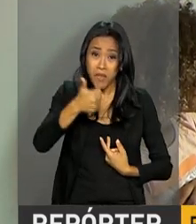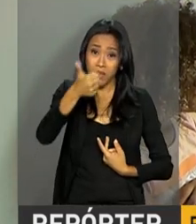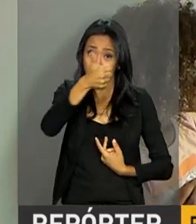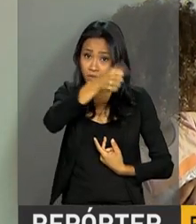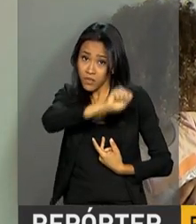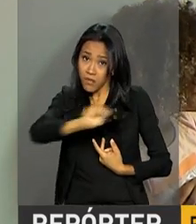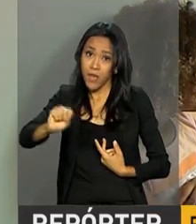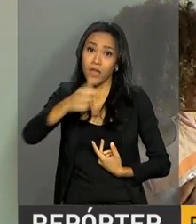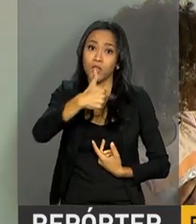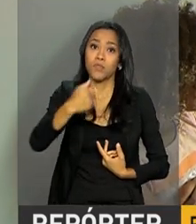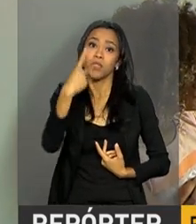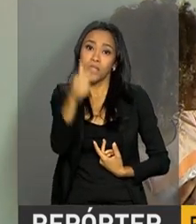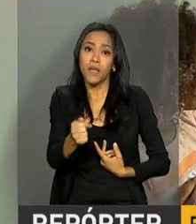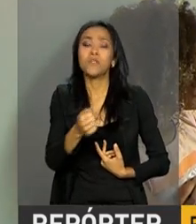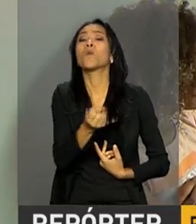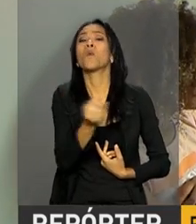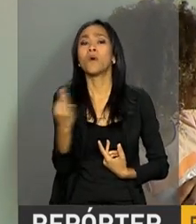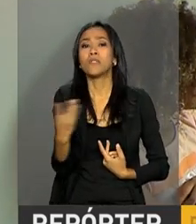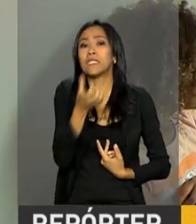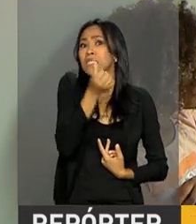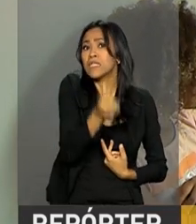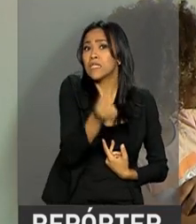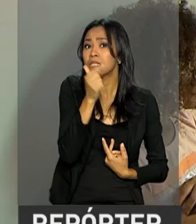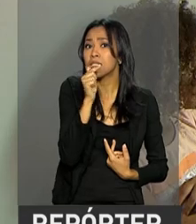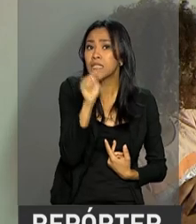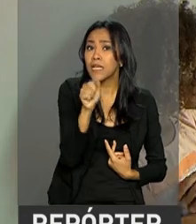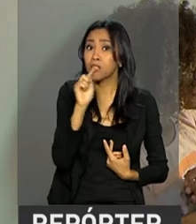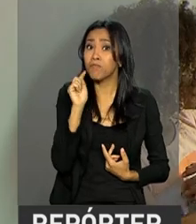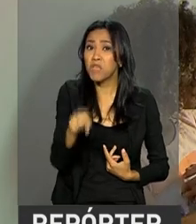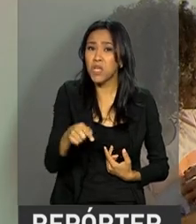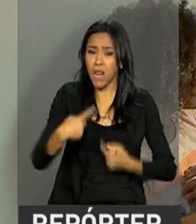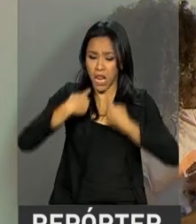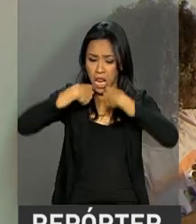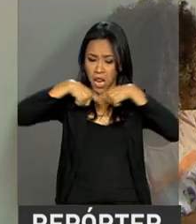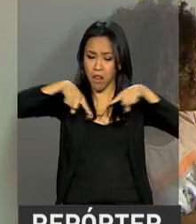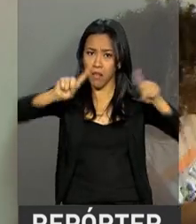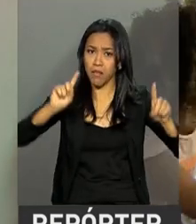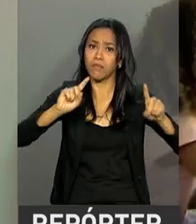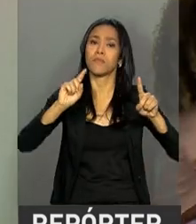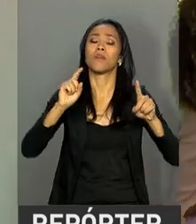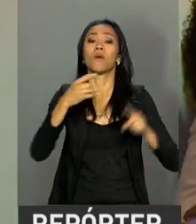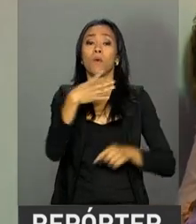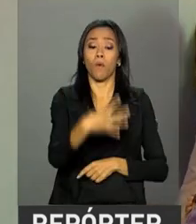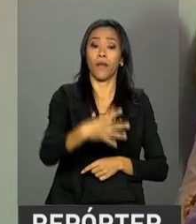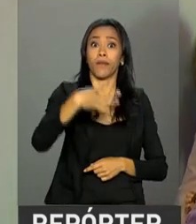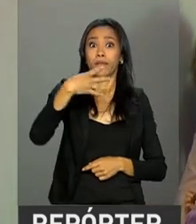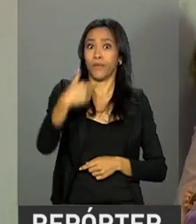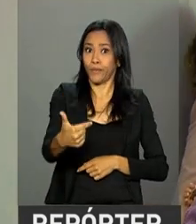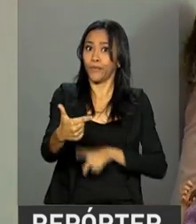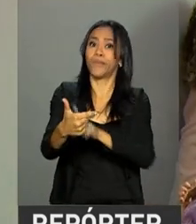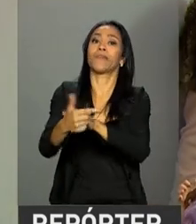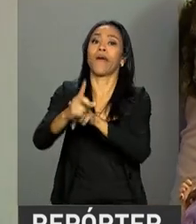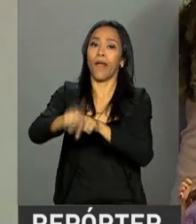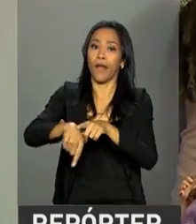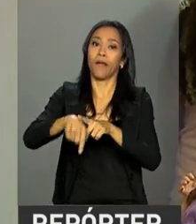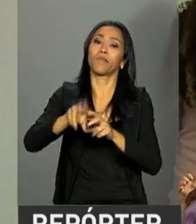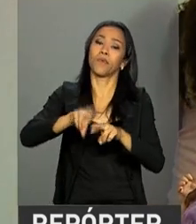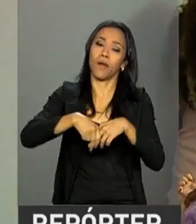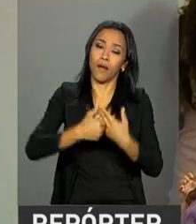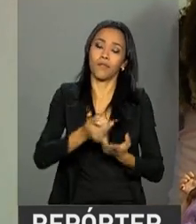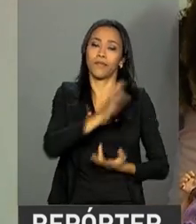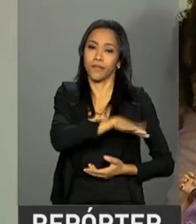foram feitas mais de 67 mil denúncias sendo que 42 mil delas dizem respeito a crianças e